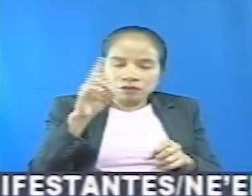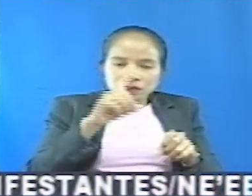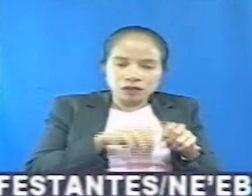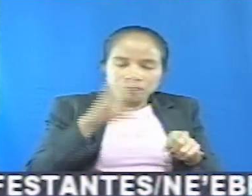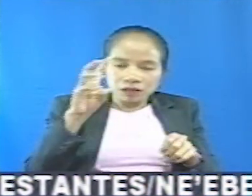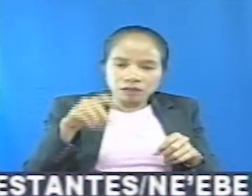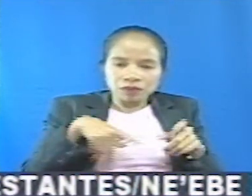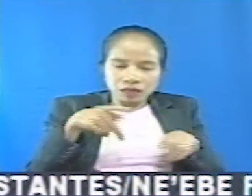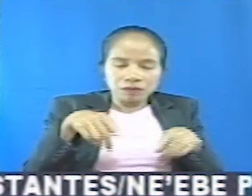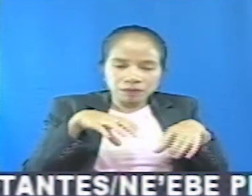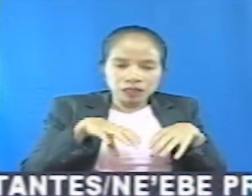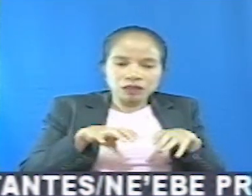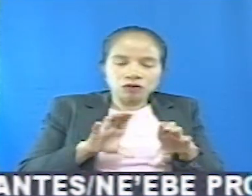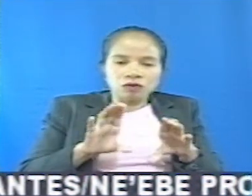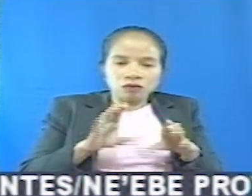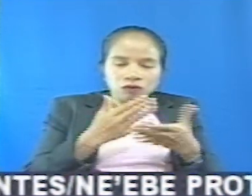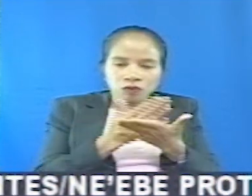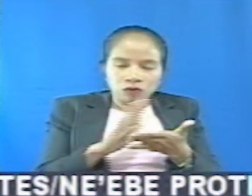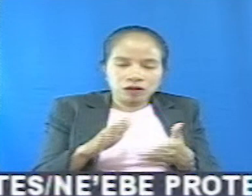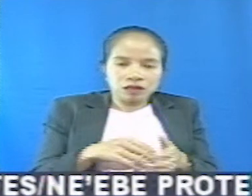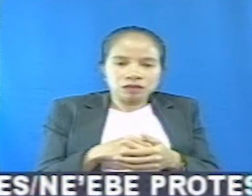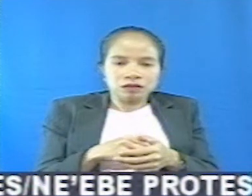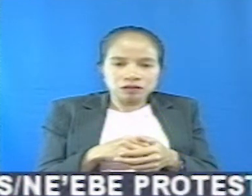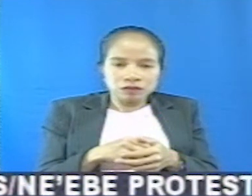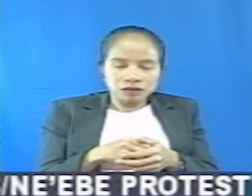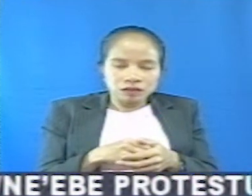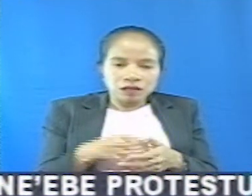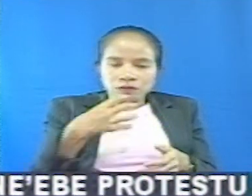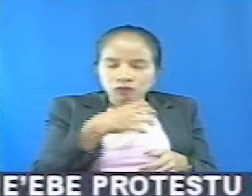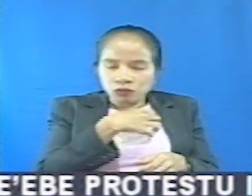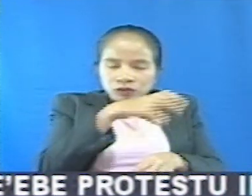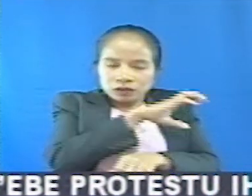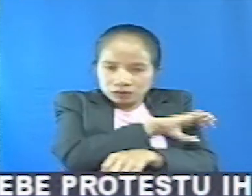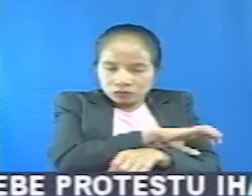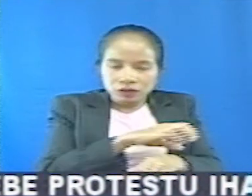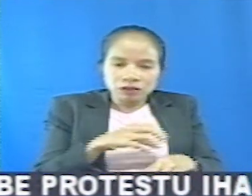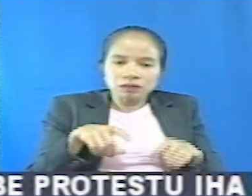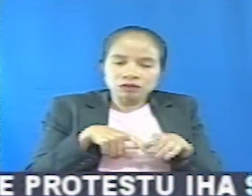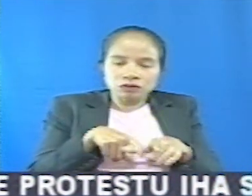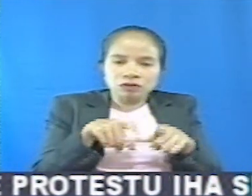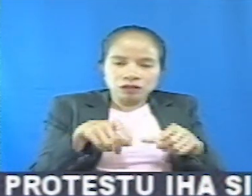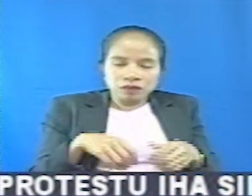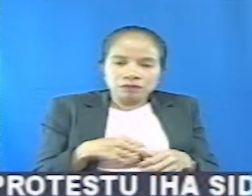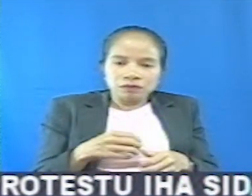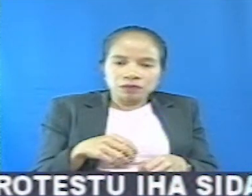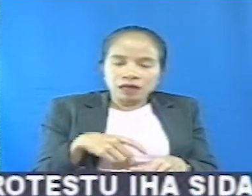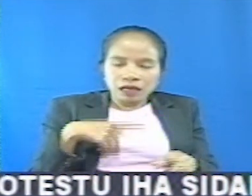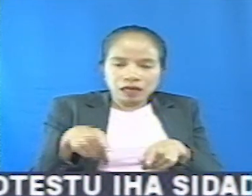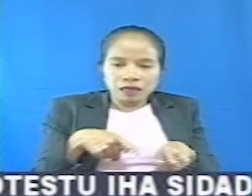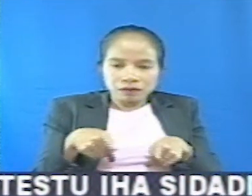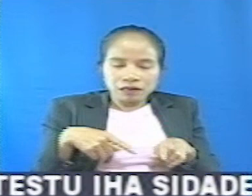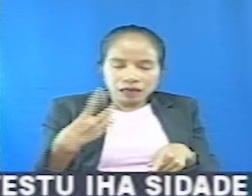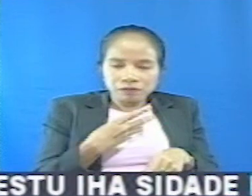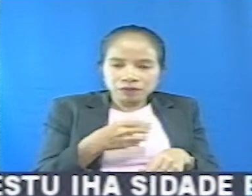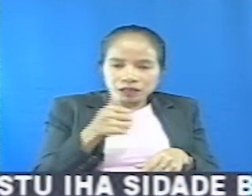ma tu mai kompras e ma komesa mai rame sira mai dunia ona ne polisi siguransa sira mai dunia ona ne be ami dedak fila ona ba amine uma entau dari